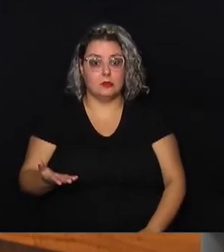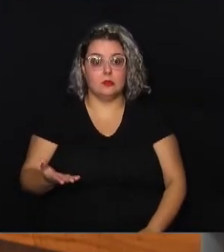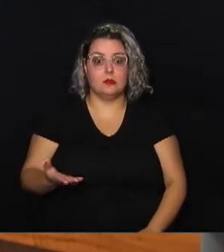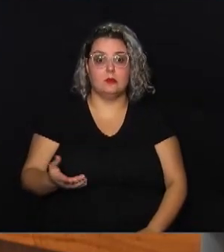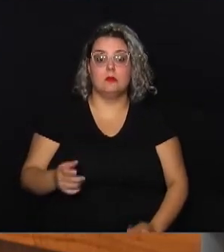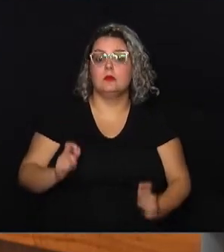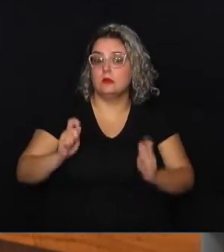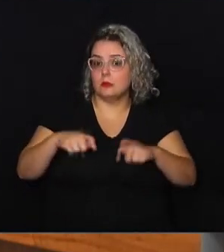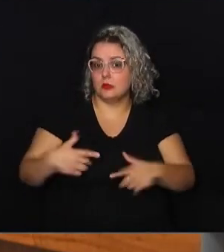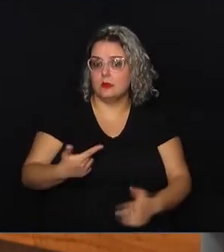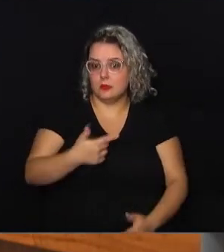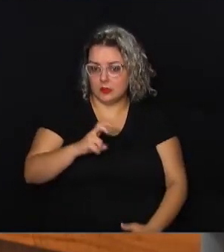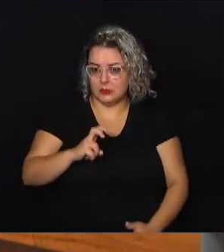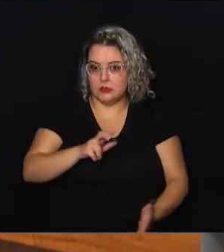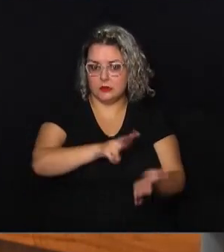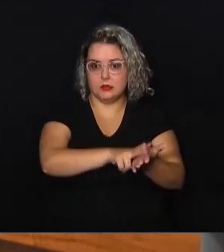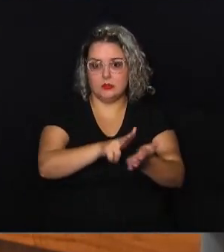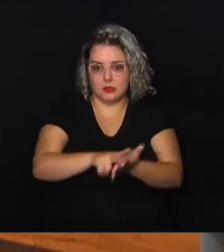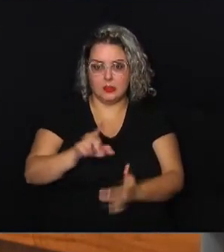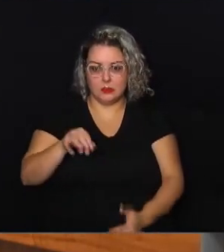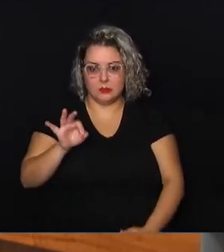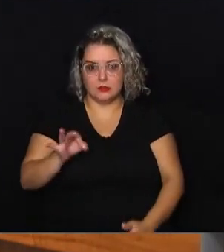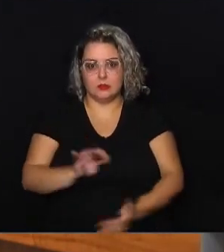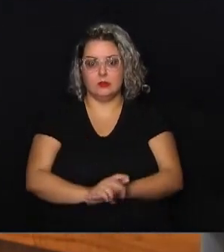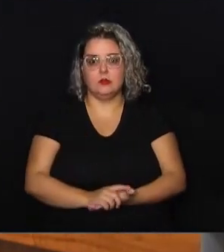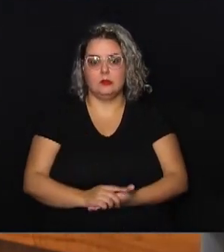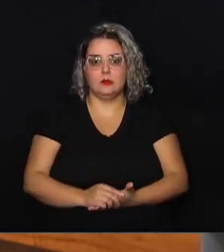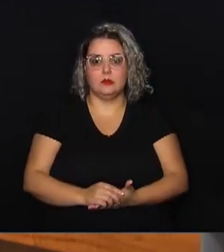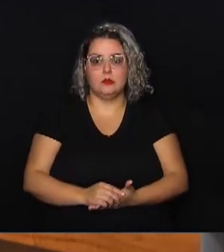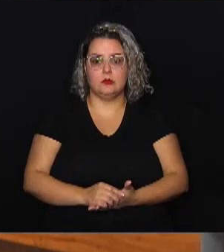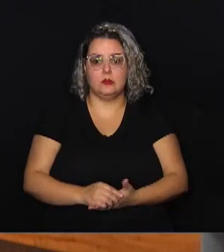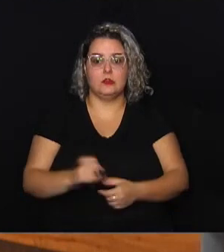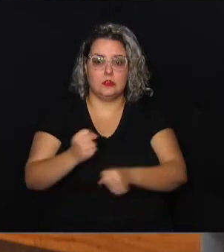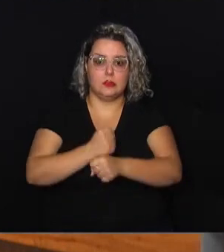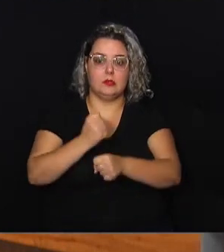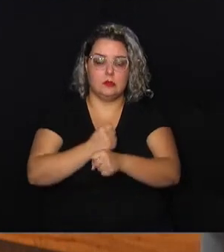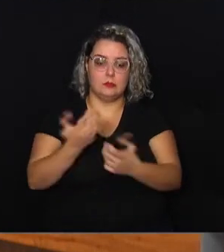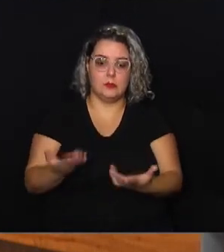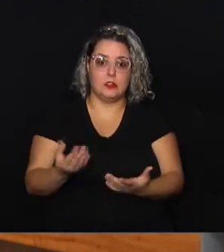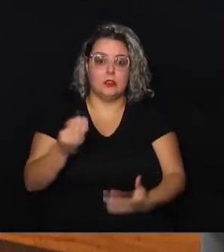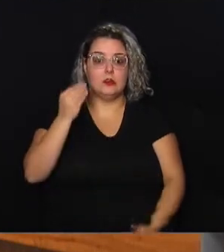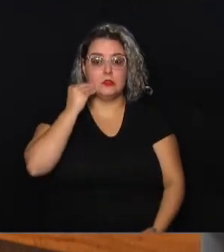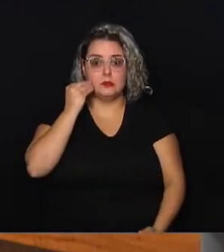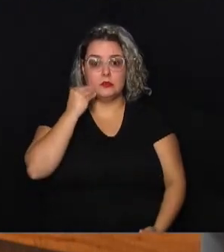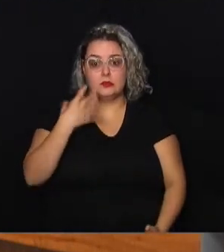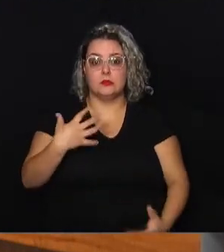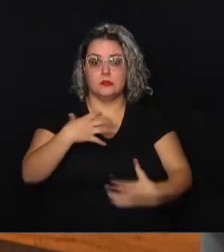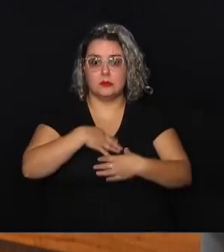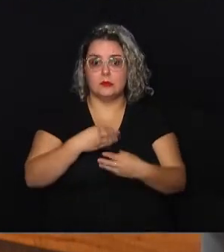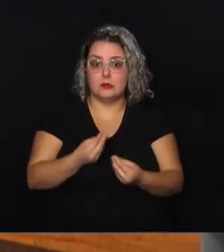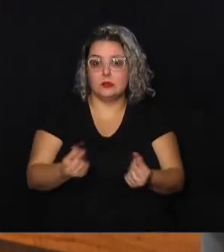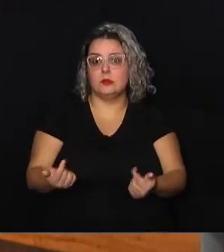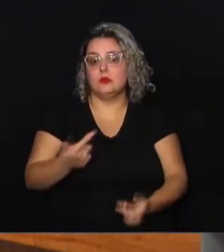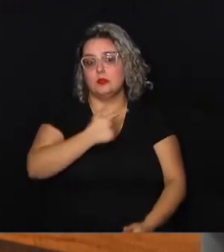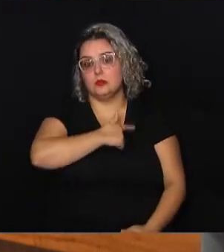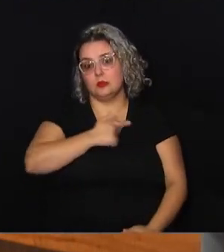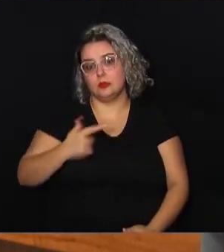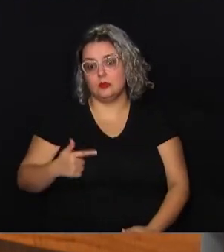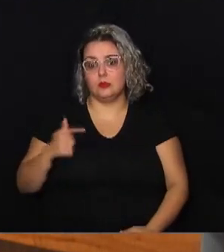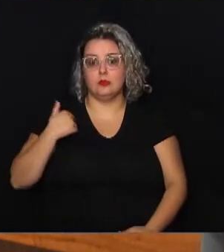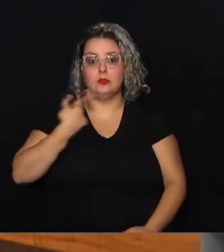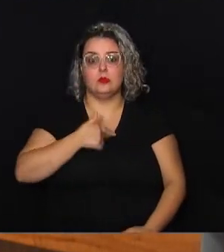possibilidade, que são 25 leitos, é isso? Então, a reforma, enfim, tentar sensibilizar o nosso governador, os